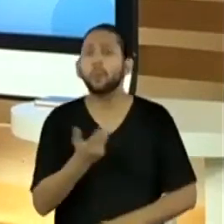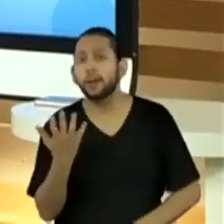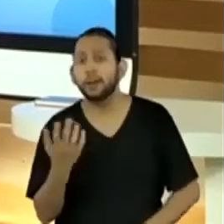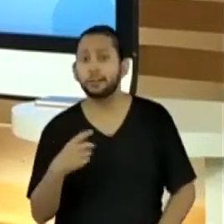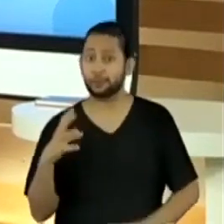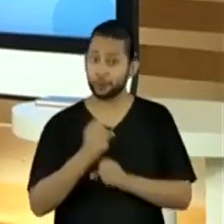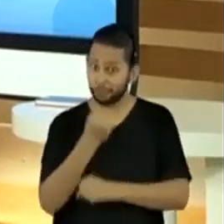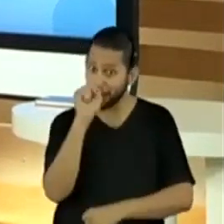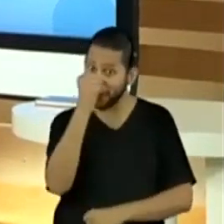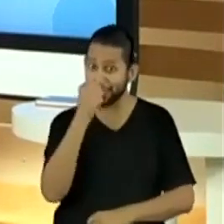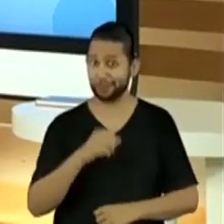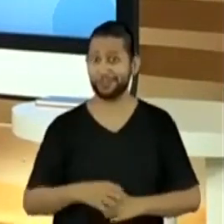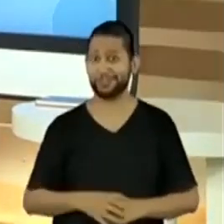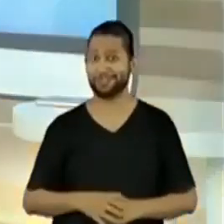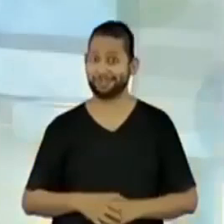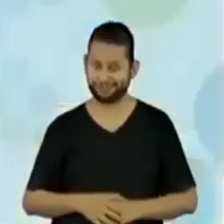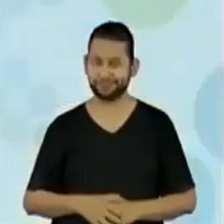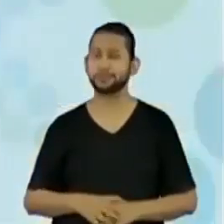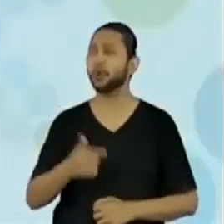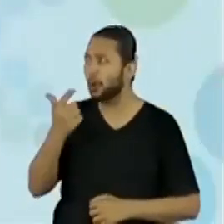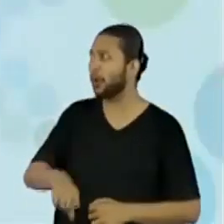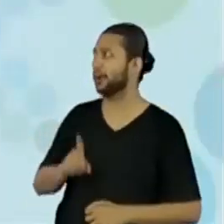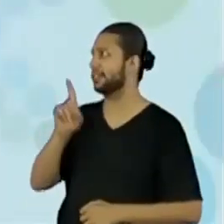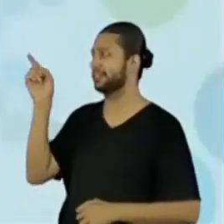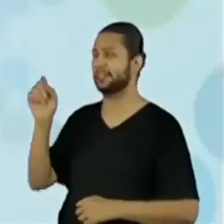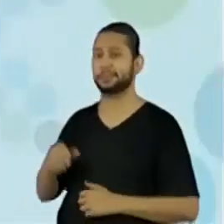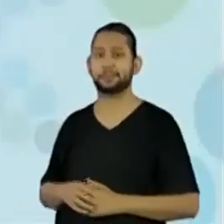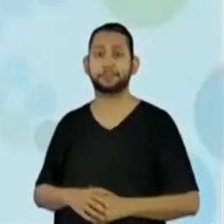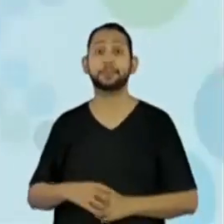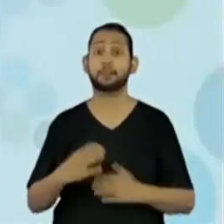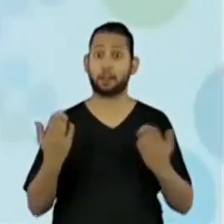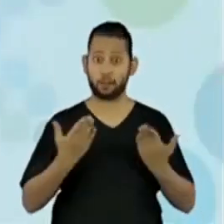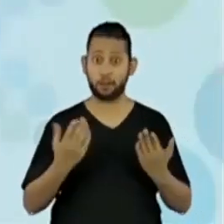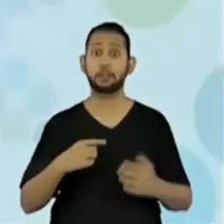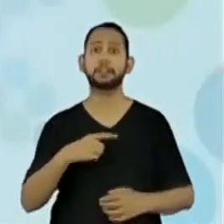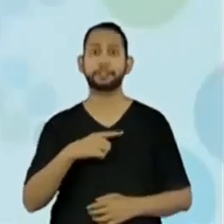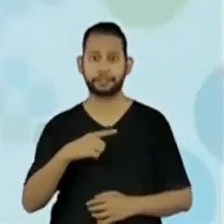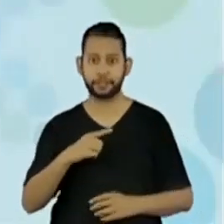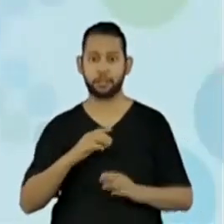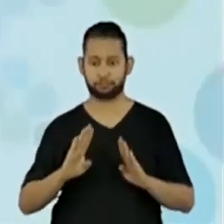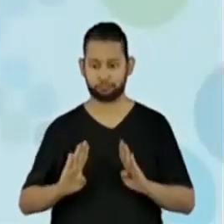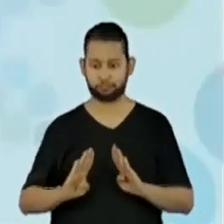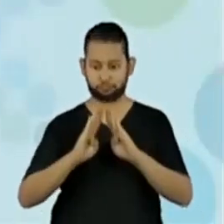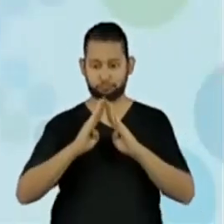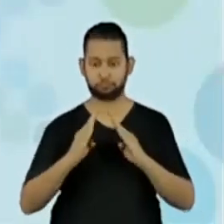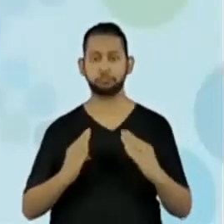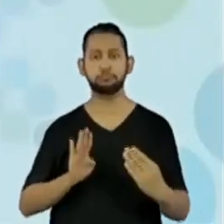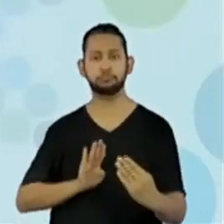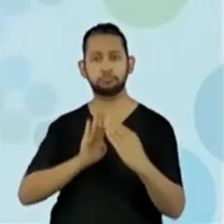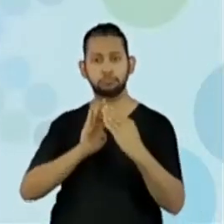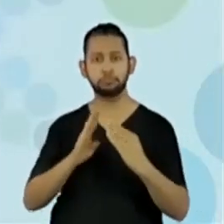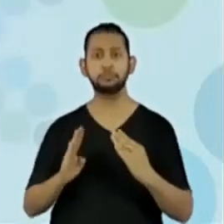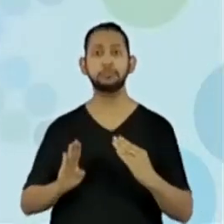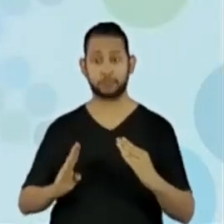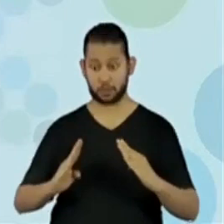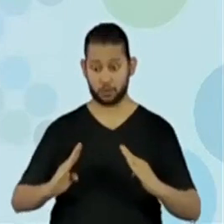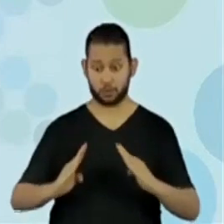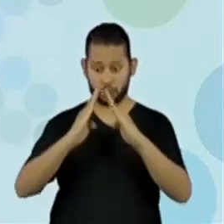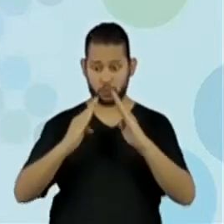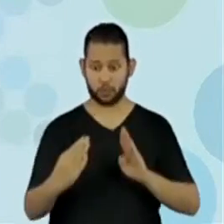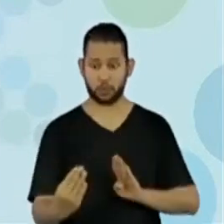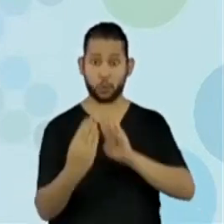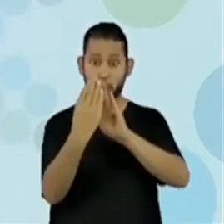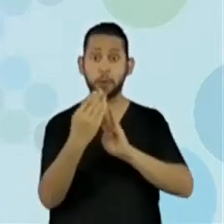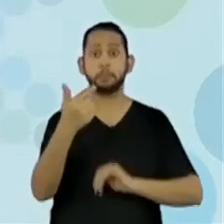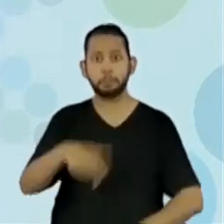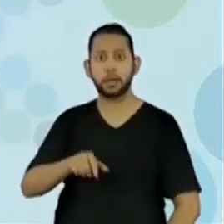para a próxima? Então, aqui eu tenho uma pirâmide. Agora sim, é uma pirâmide.